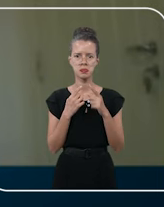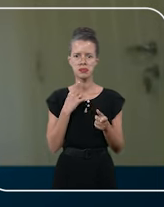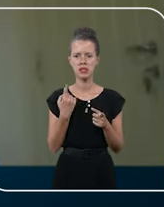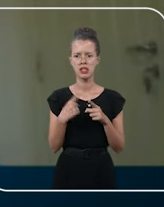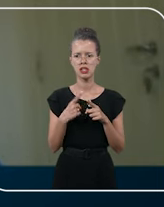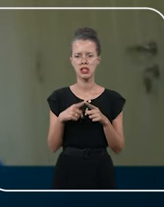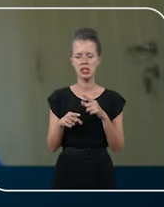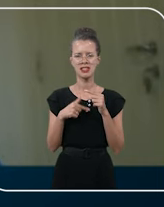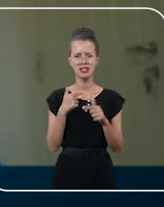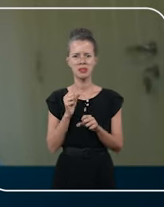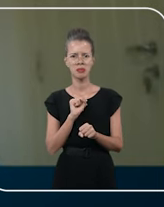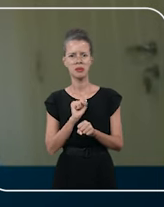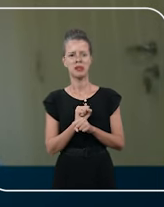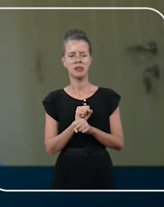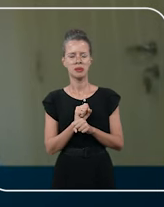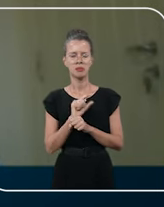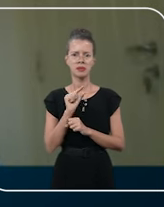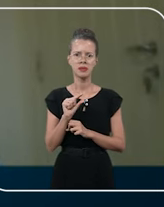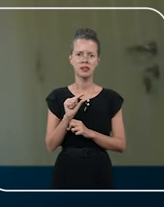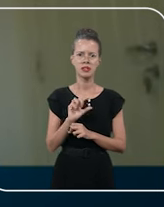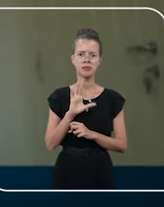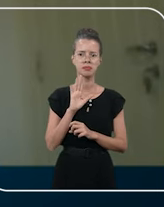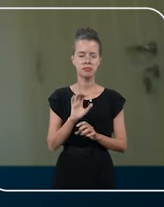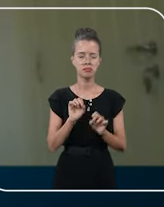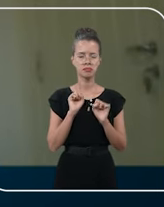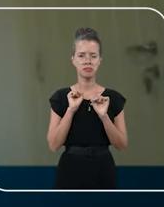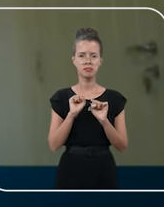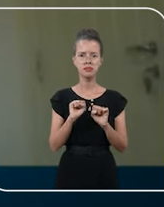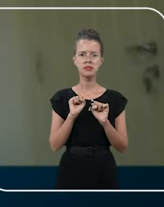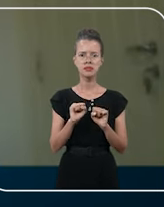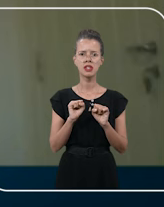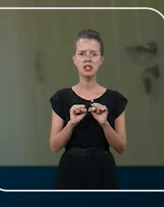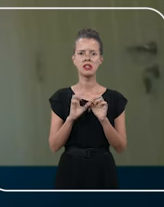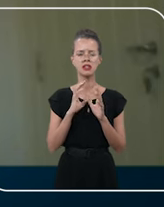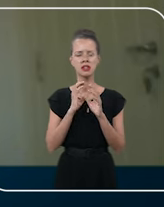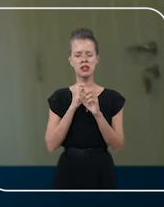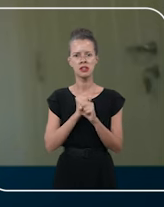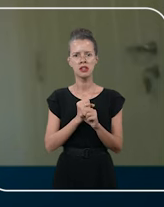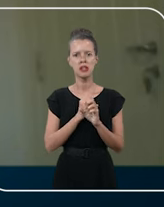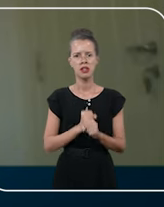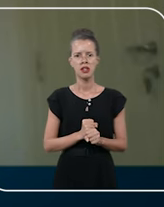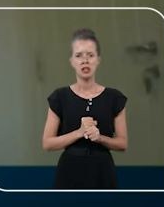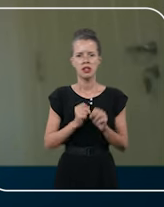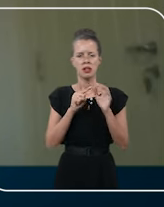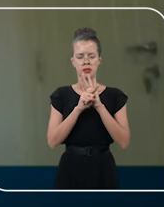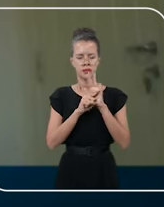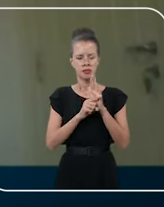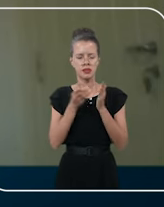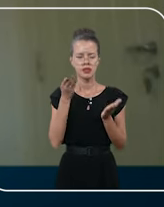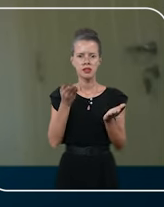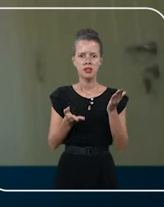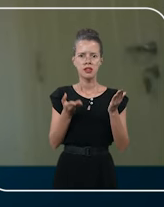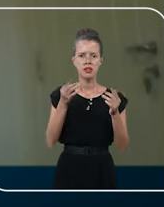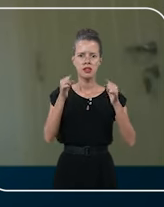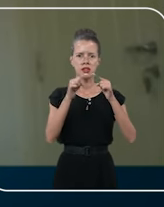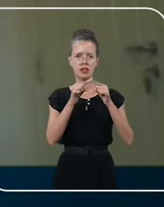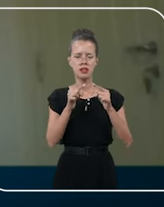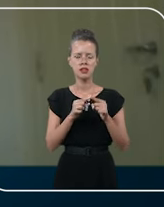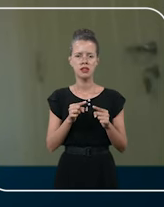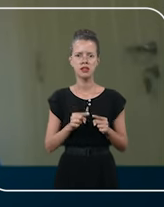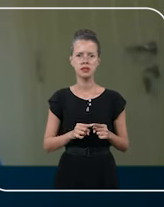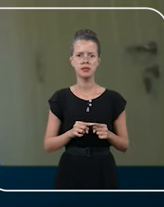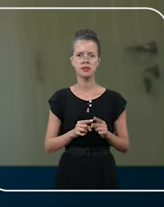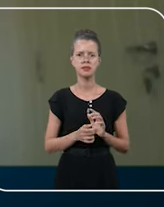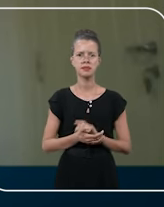mas é possível por meio de cálculos ali mais proporcionais, analisando a média ali do trabalho